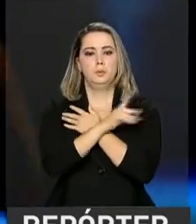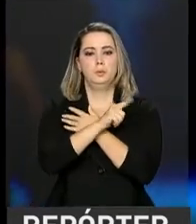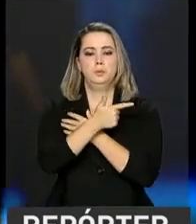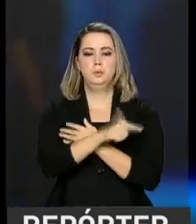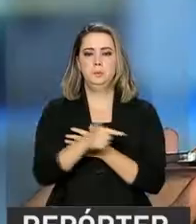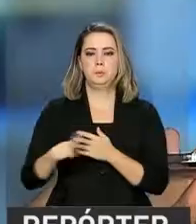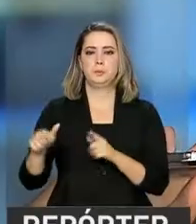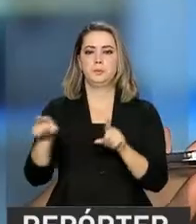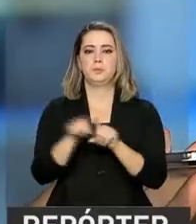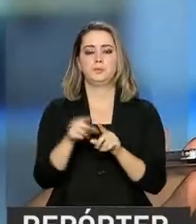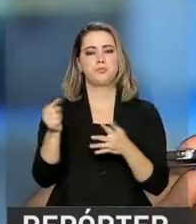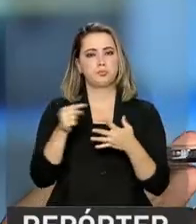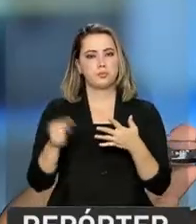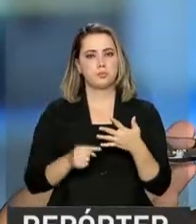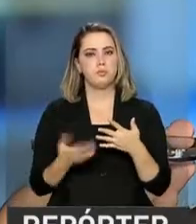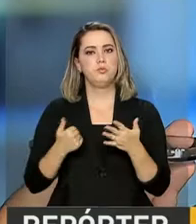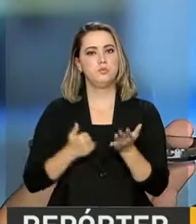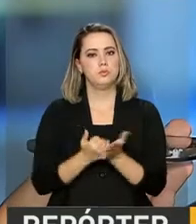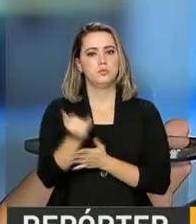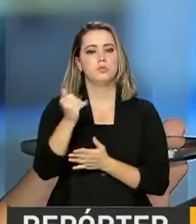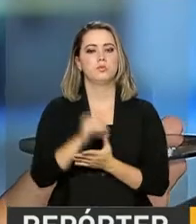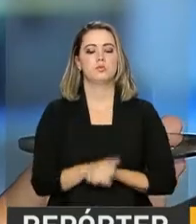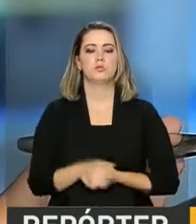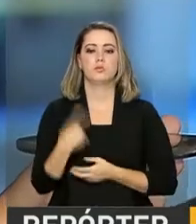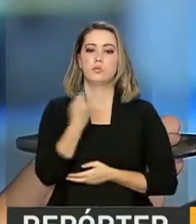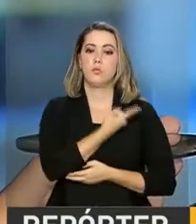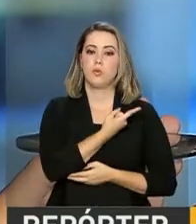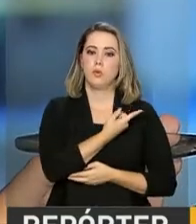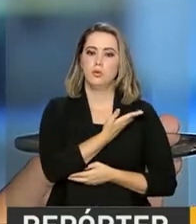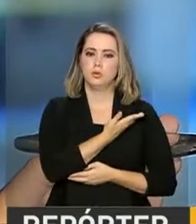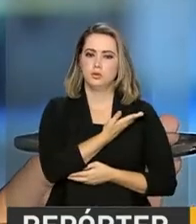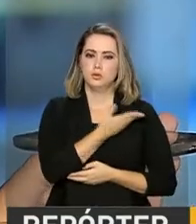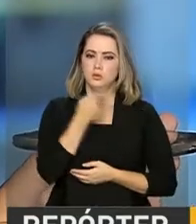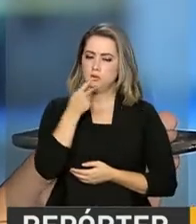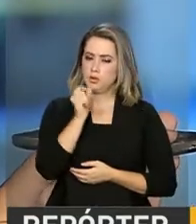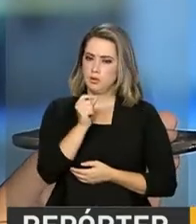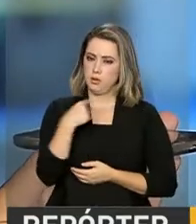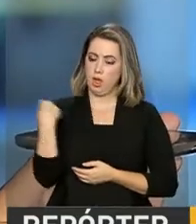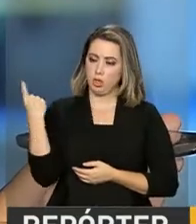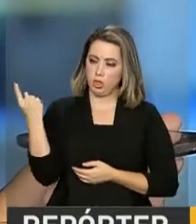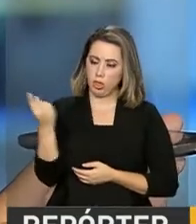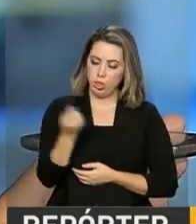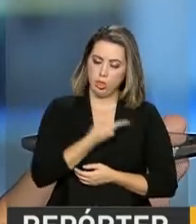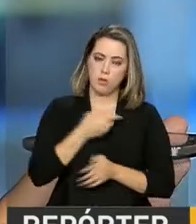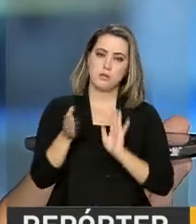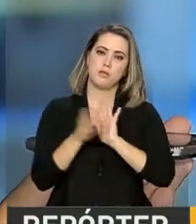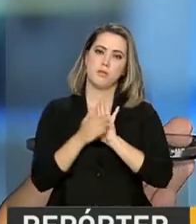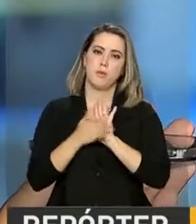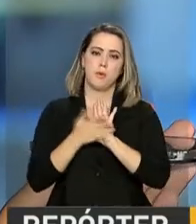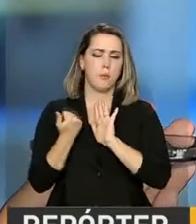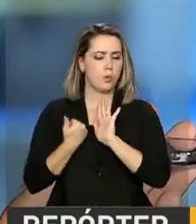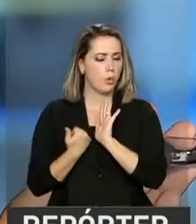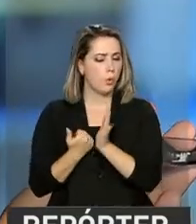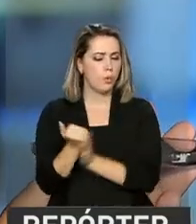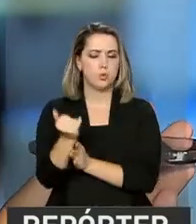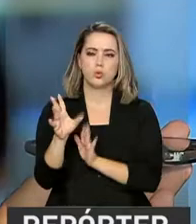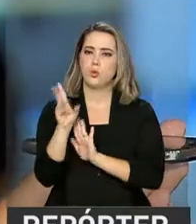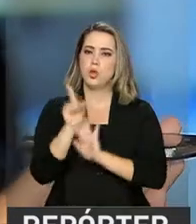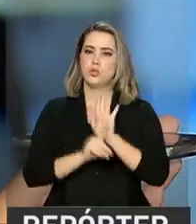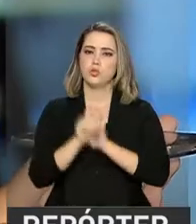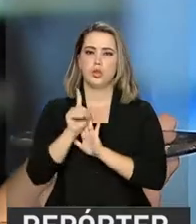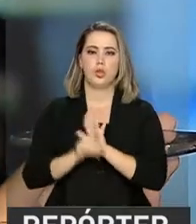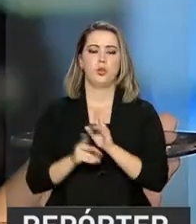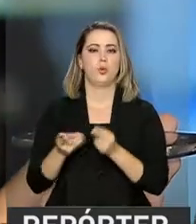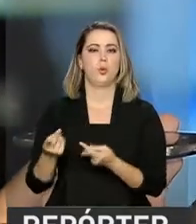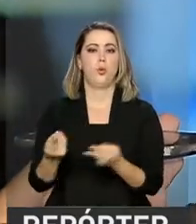pontos a nossa proposta ela mantém todos os direitos consagrados e amplia a perspectiva de nos